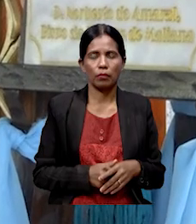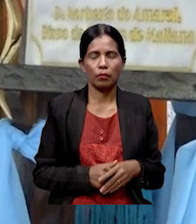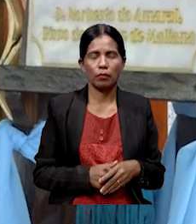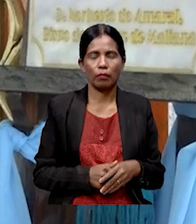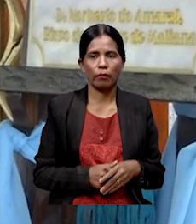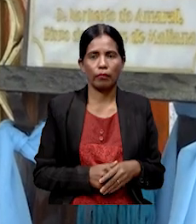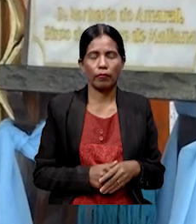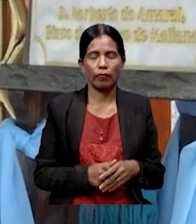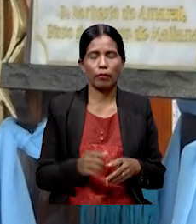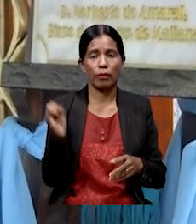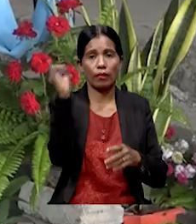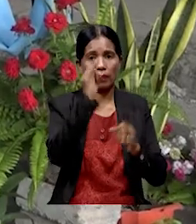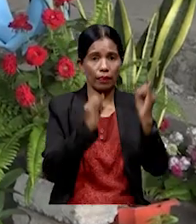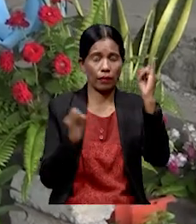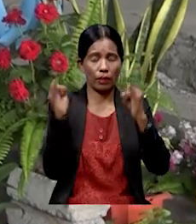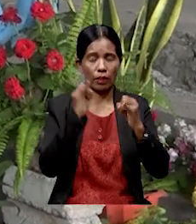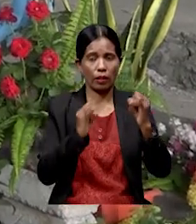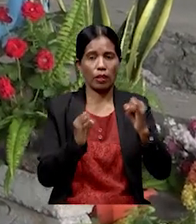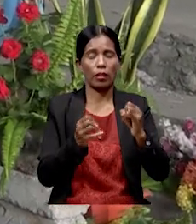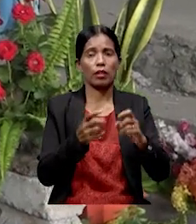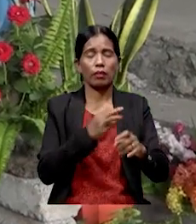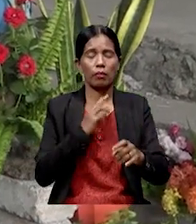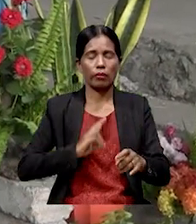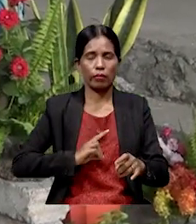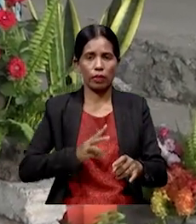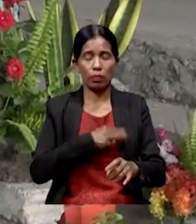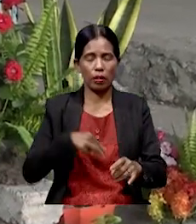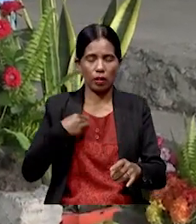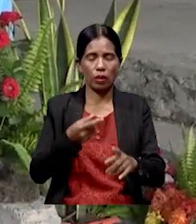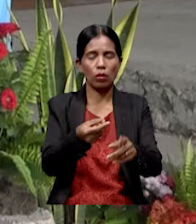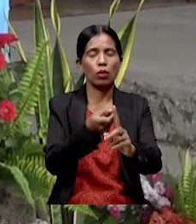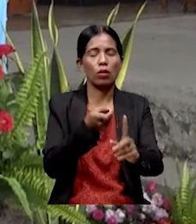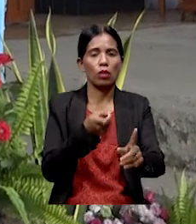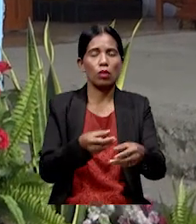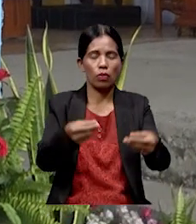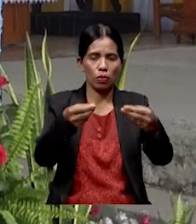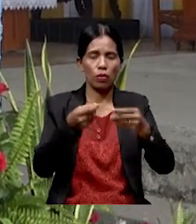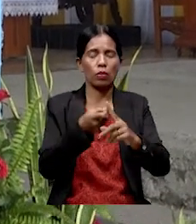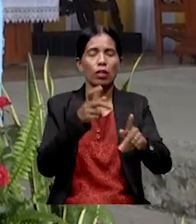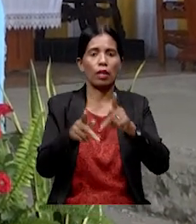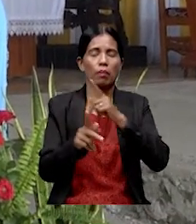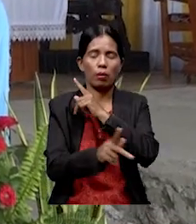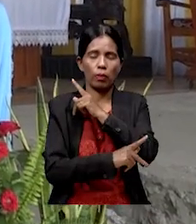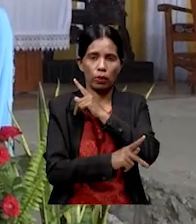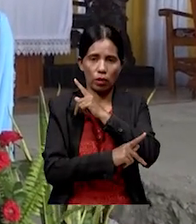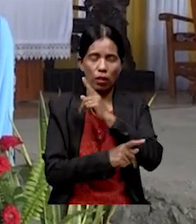Estátua Nossa Senhora Né entrega-se ao povo Fátima, lhe-se líder nacional, Kairala Sanana Guzmão, e a cidade de